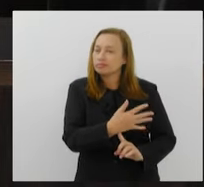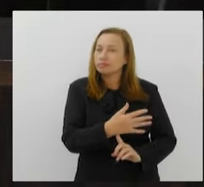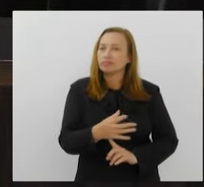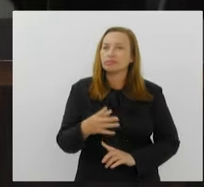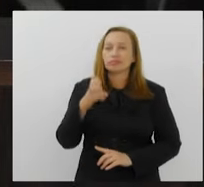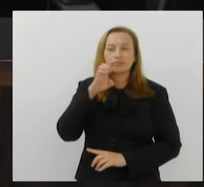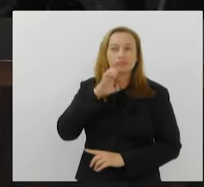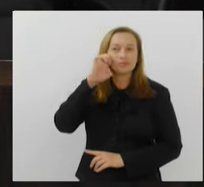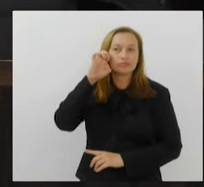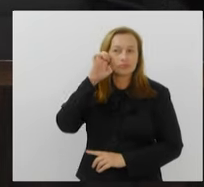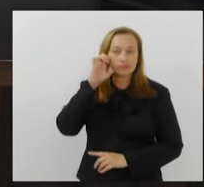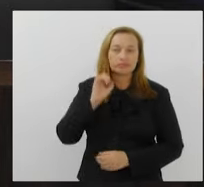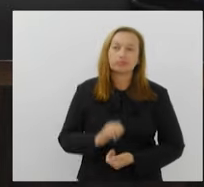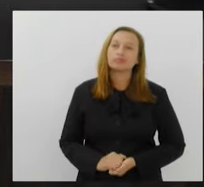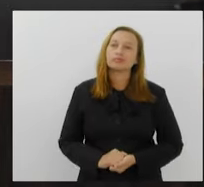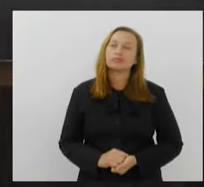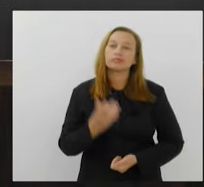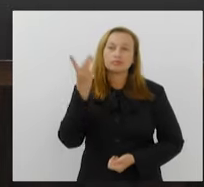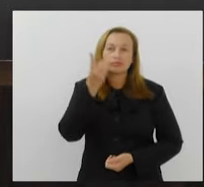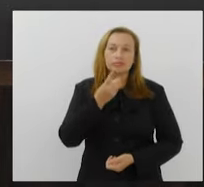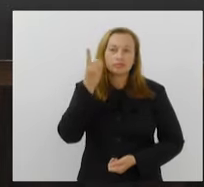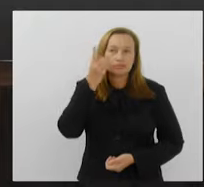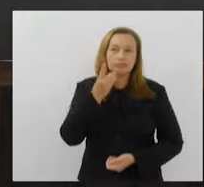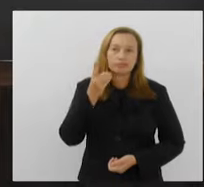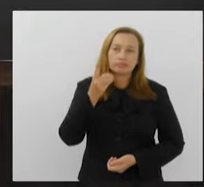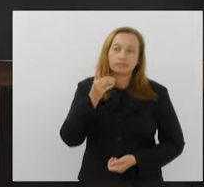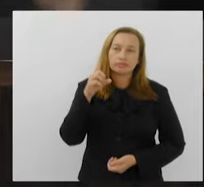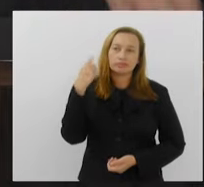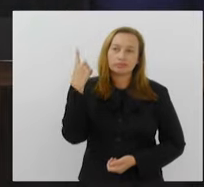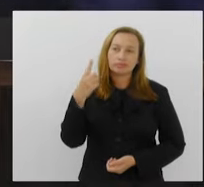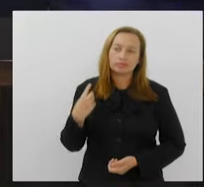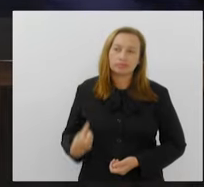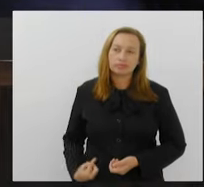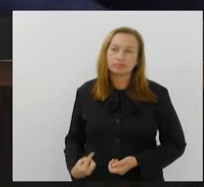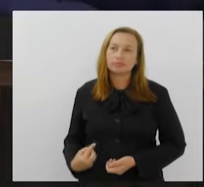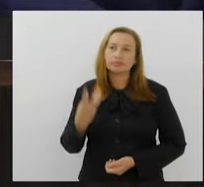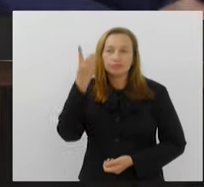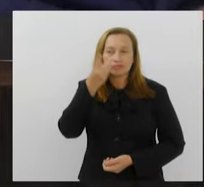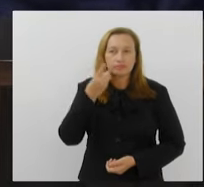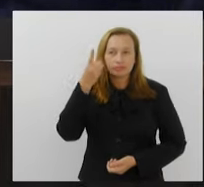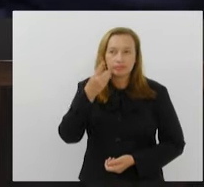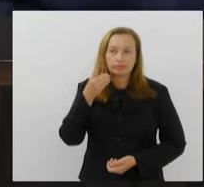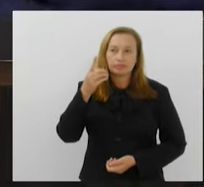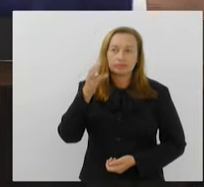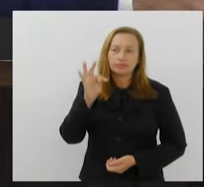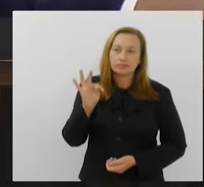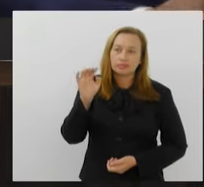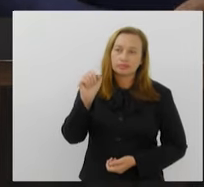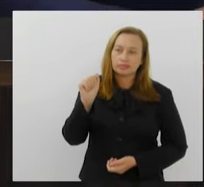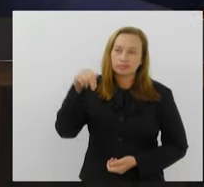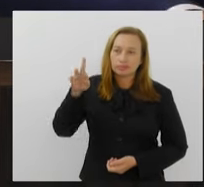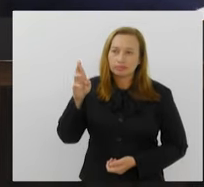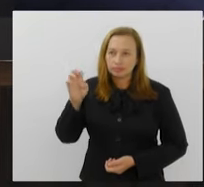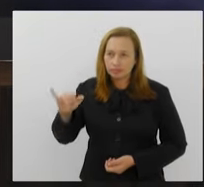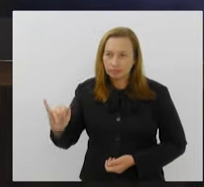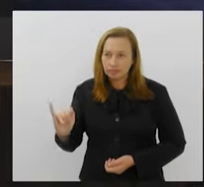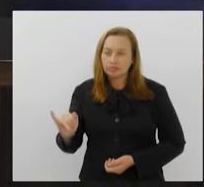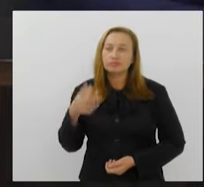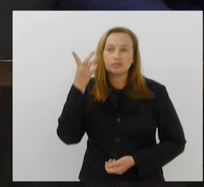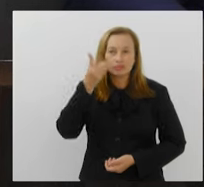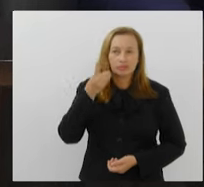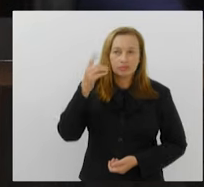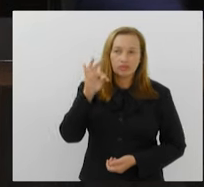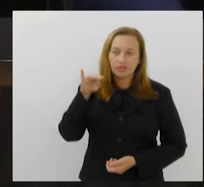Takimoto. Deputada Dani Balbi. Deputado Tande Vieira. Deputado